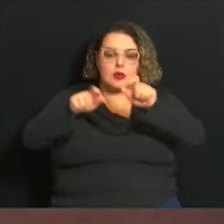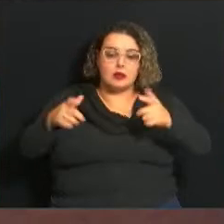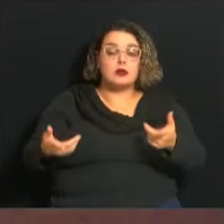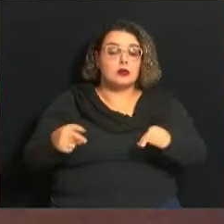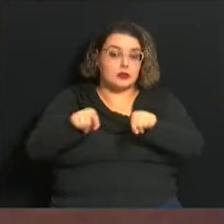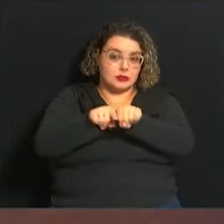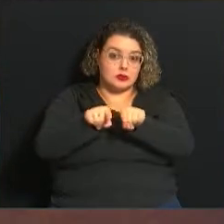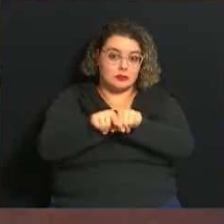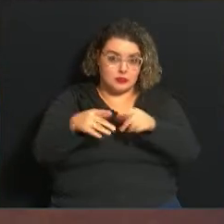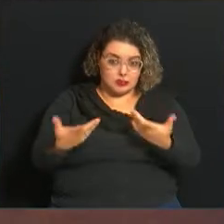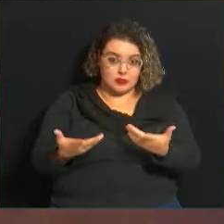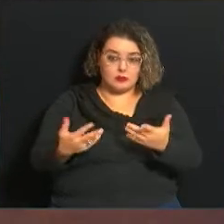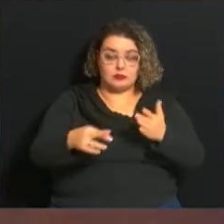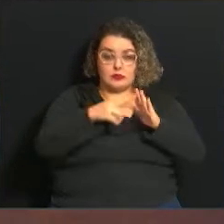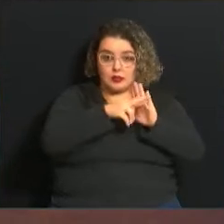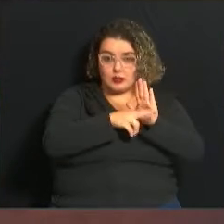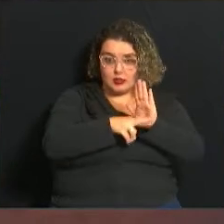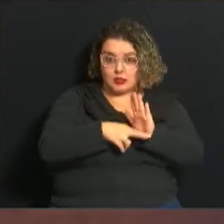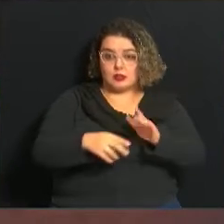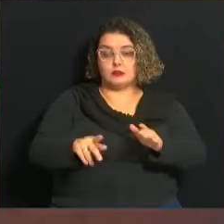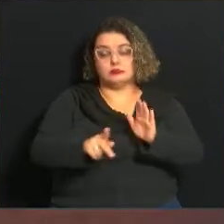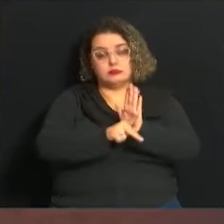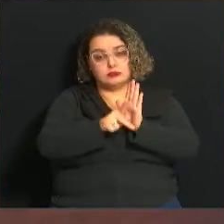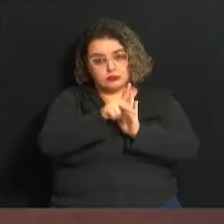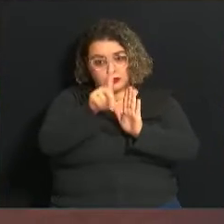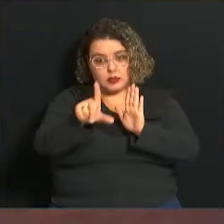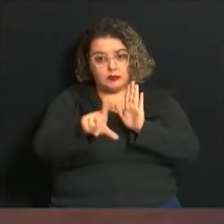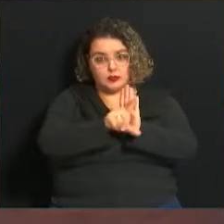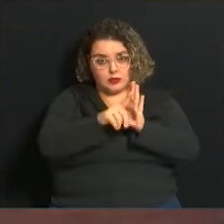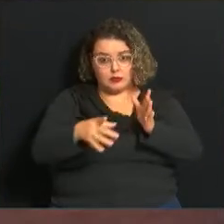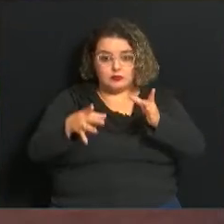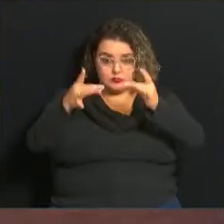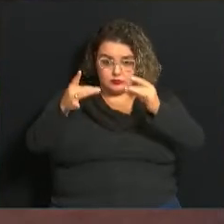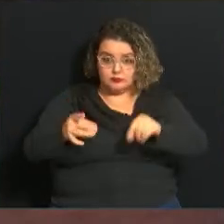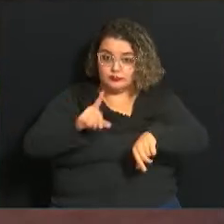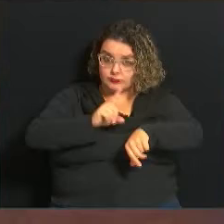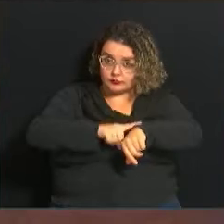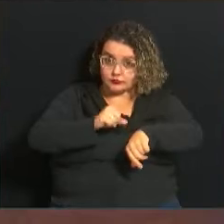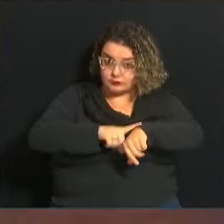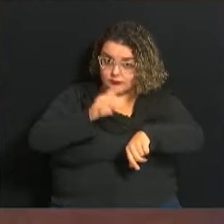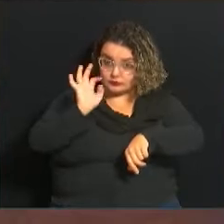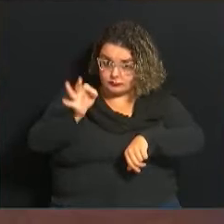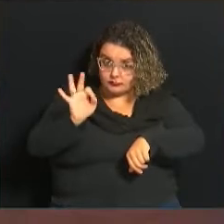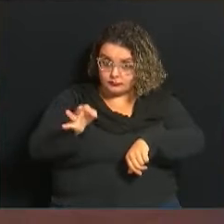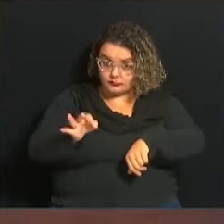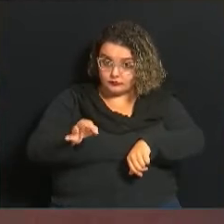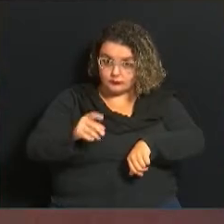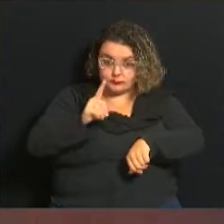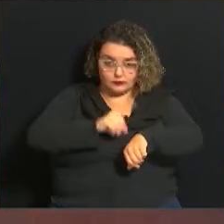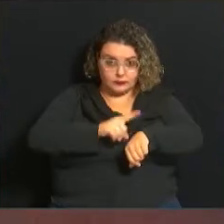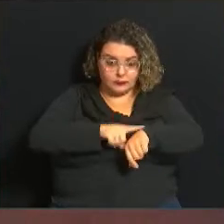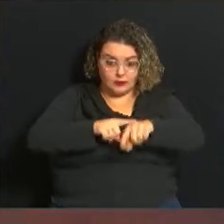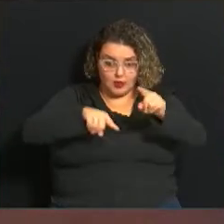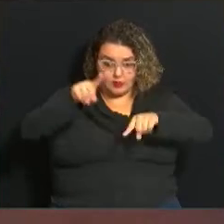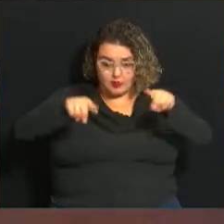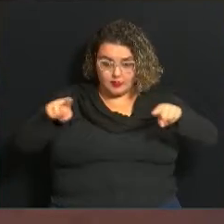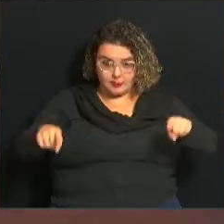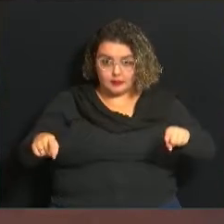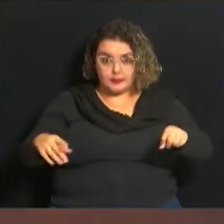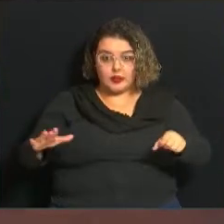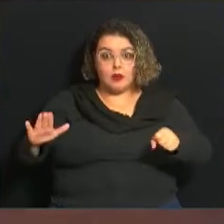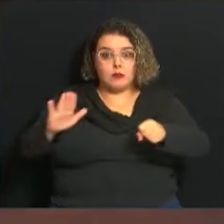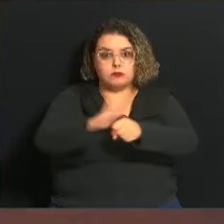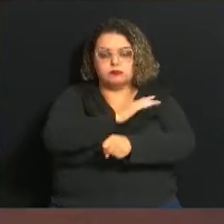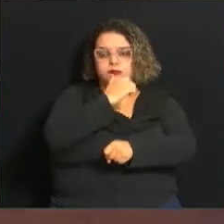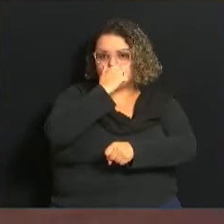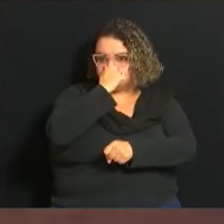na regulamentação desse projeto, vai ser definido horários, né? Porque tem os horários de pico, que as pessoas normalmente não vão se